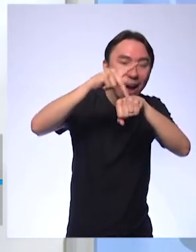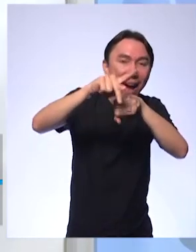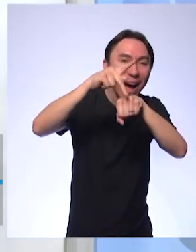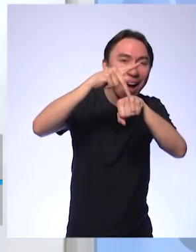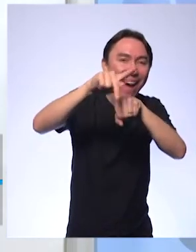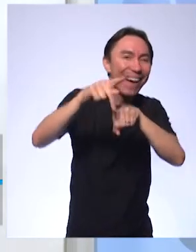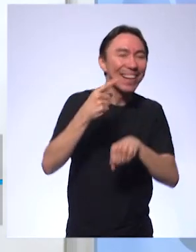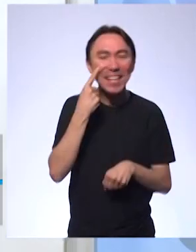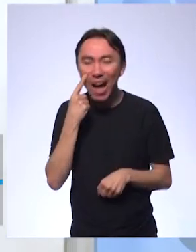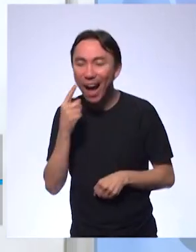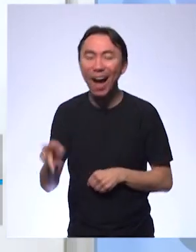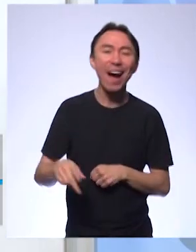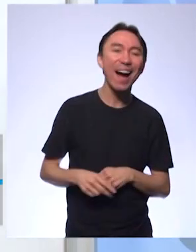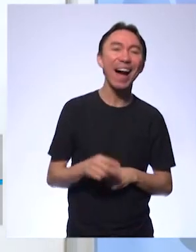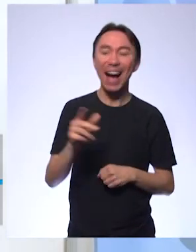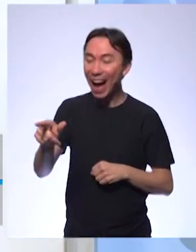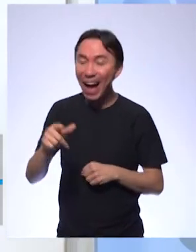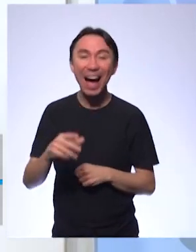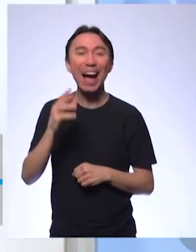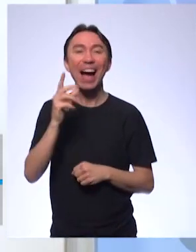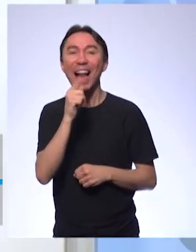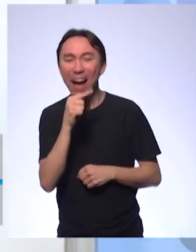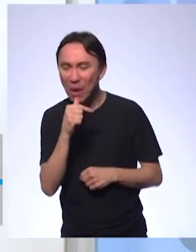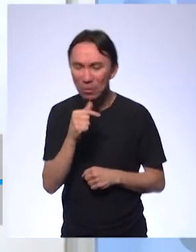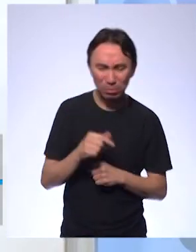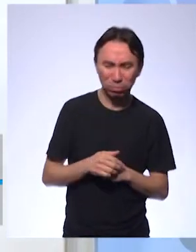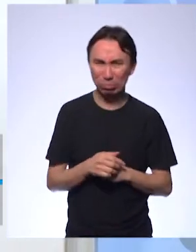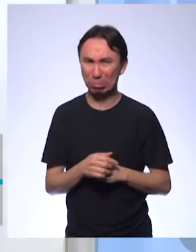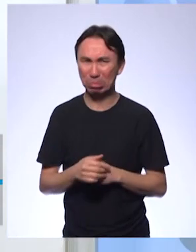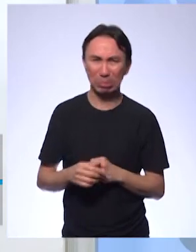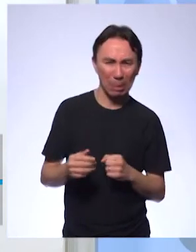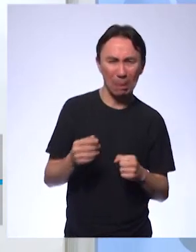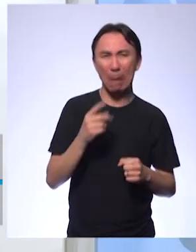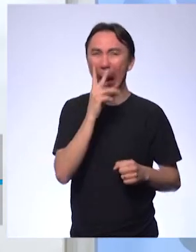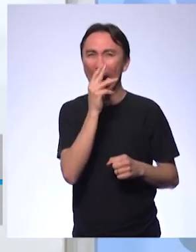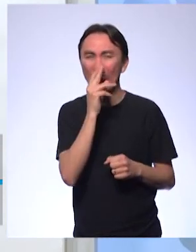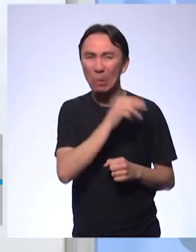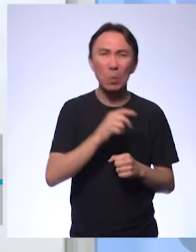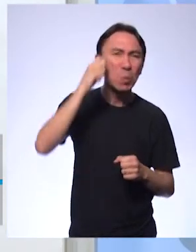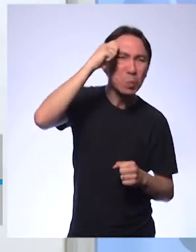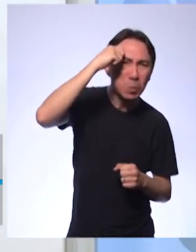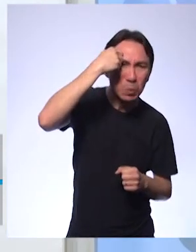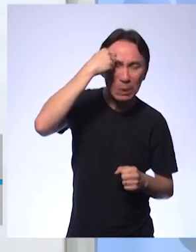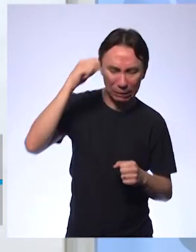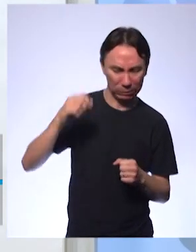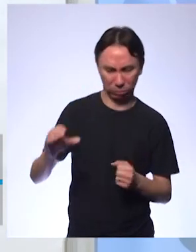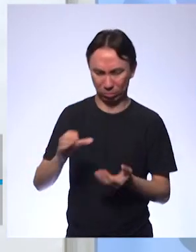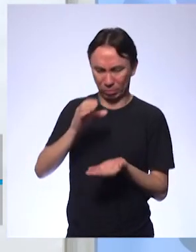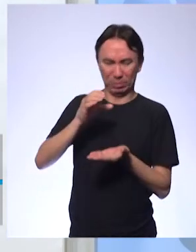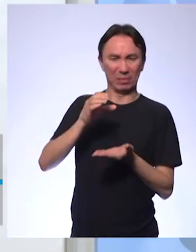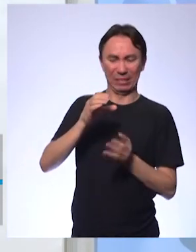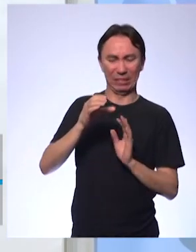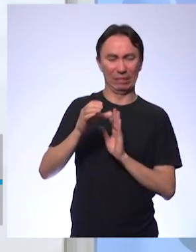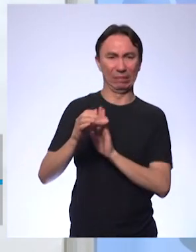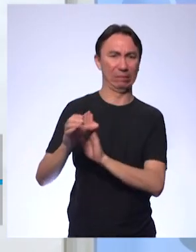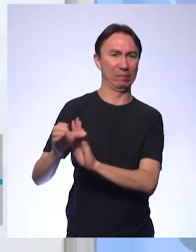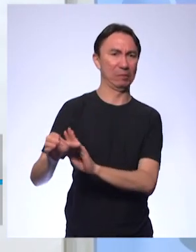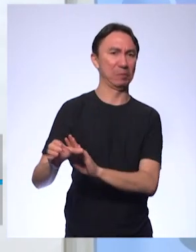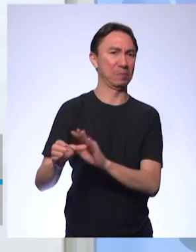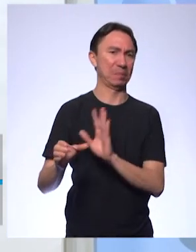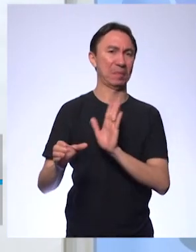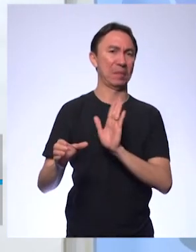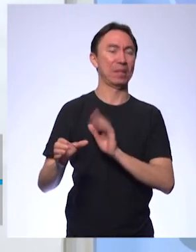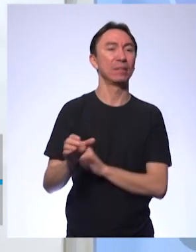bem transparente e tudo mais. Se a água estiver meio turva, você desconfia, não bebe, e aí você já deve lembrar do que eu te falei lá no